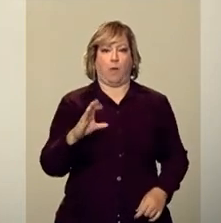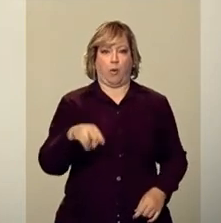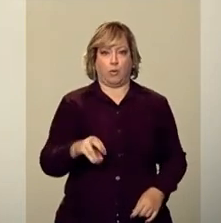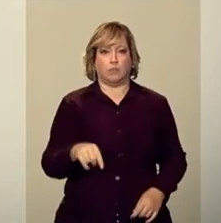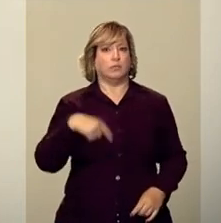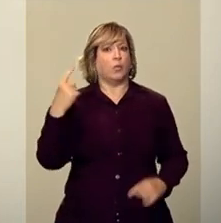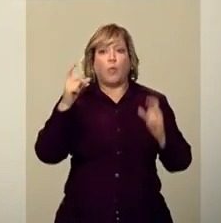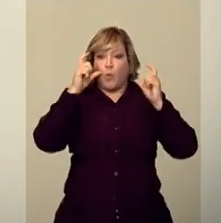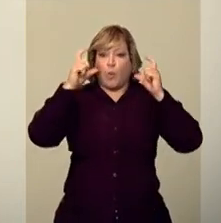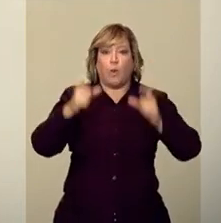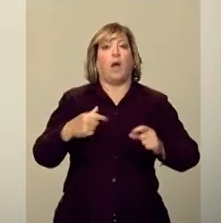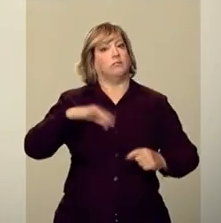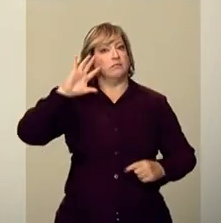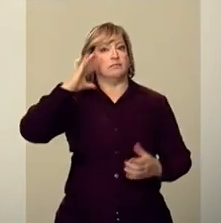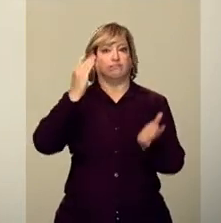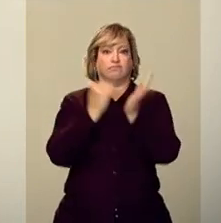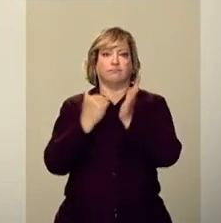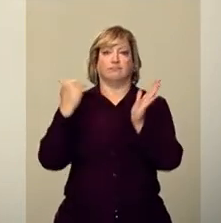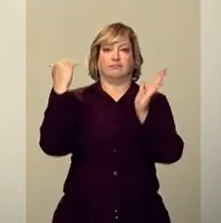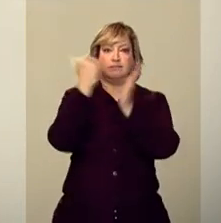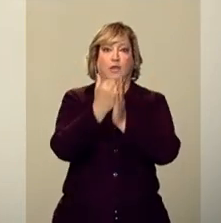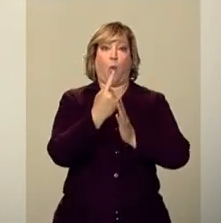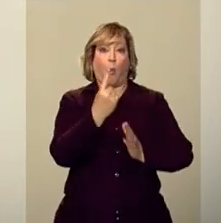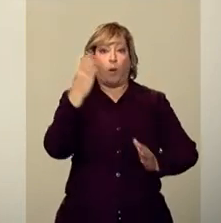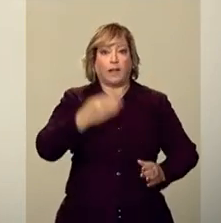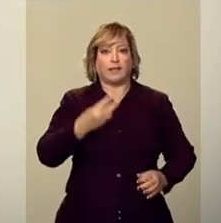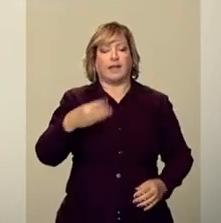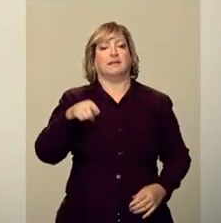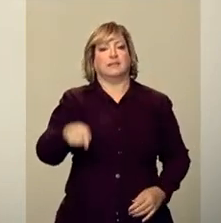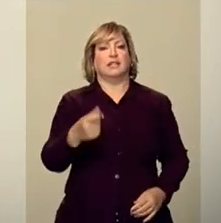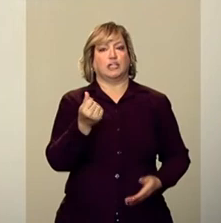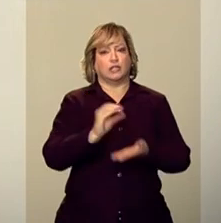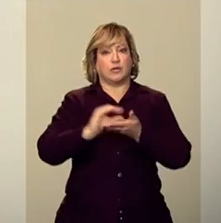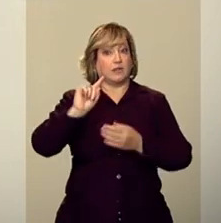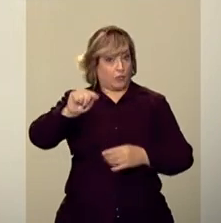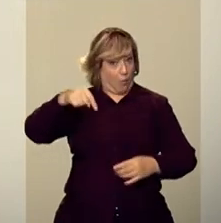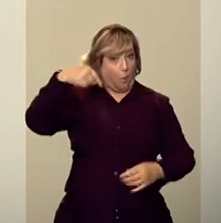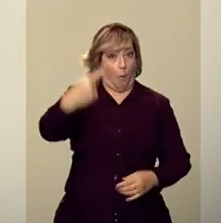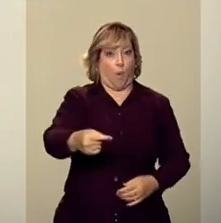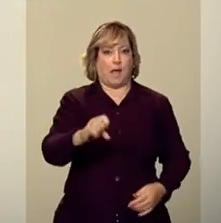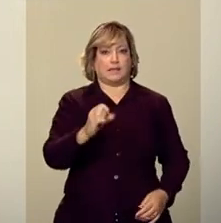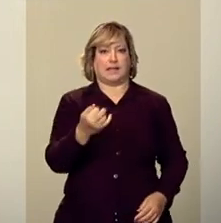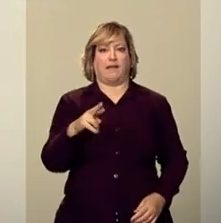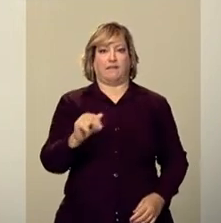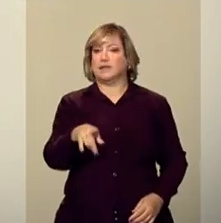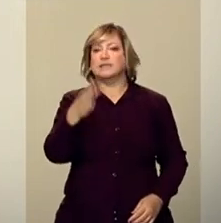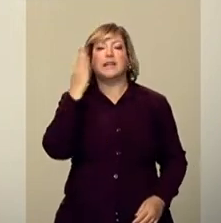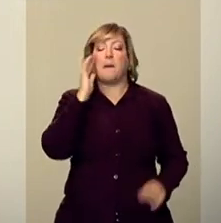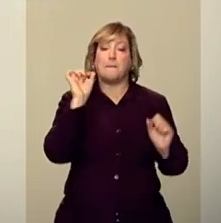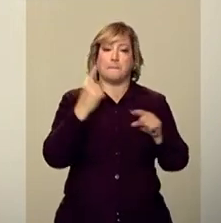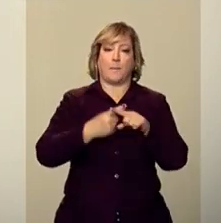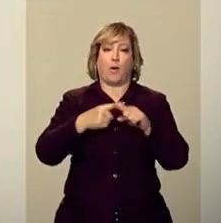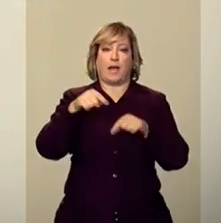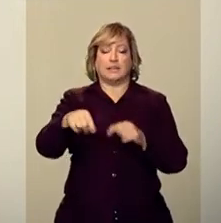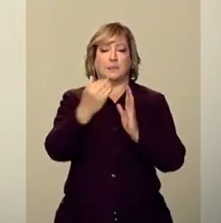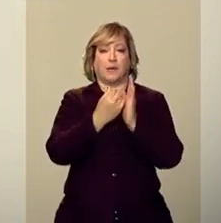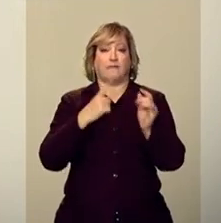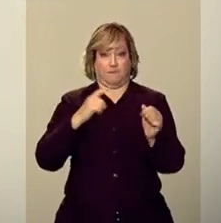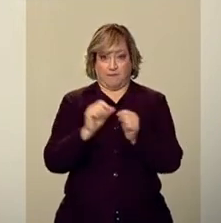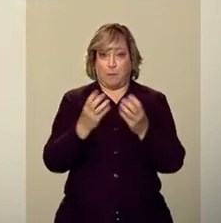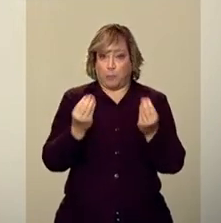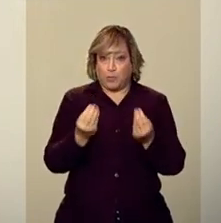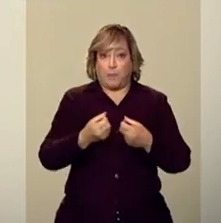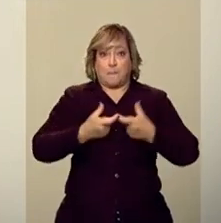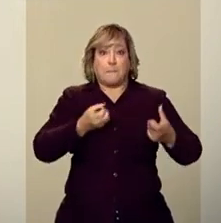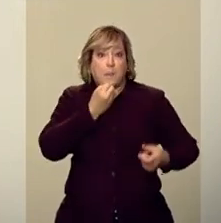alta que resolvemos aumentar em um texto esse crédito para a próxima safra Você sabe porque esse programa tem feito tanto